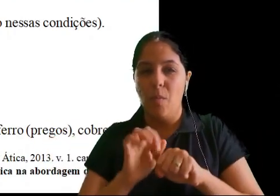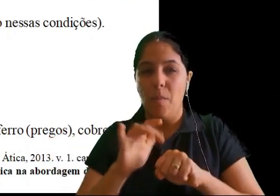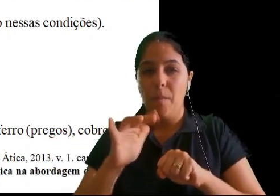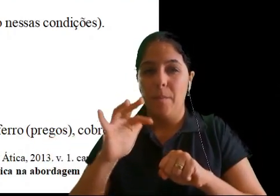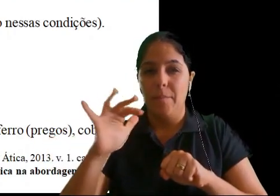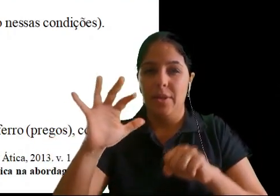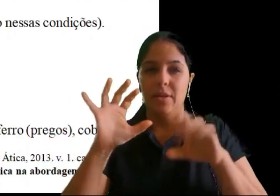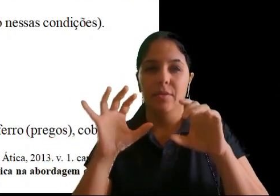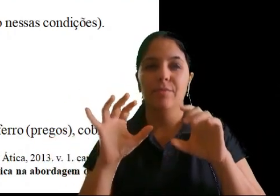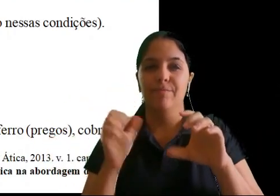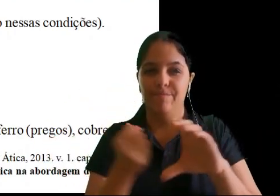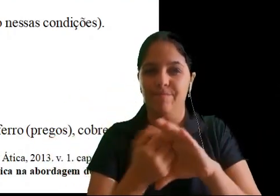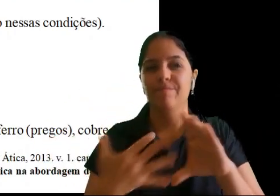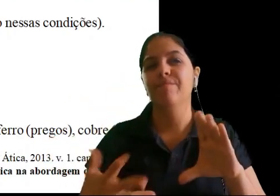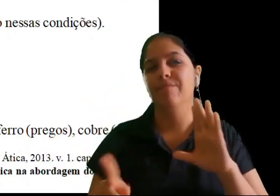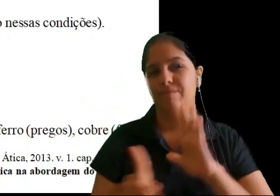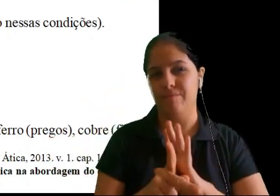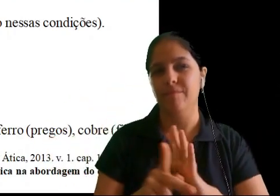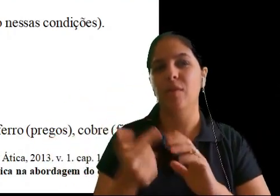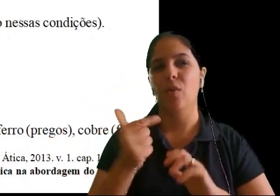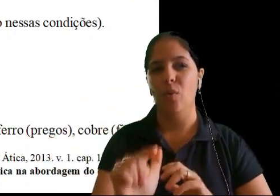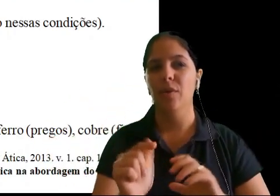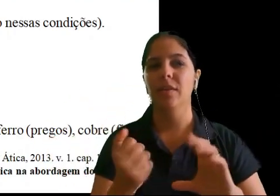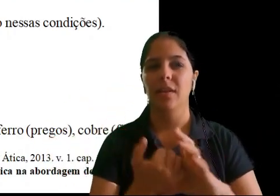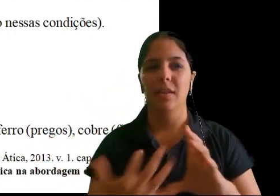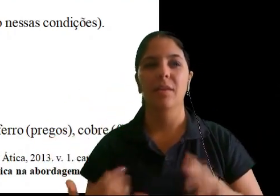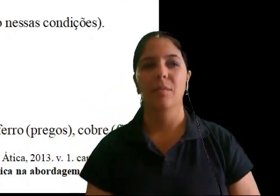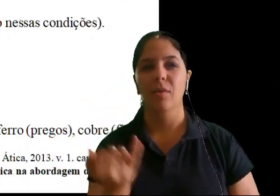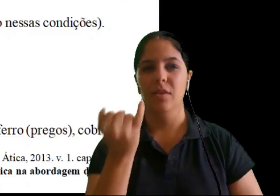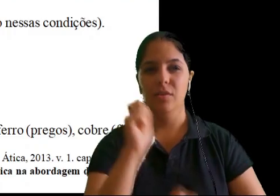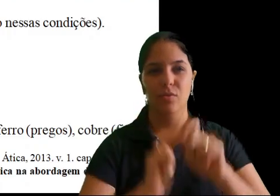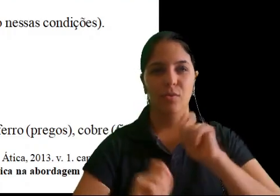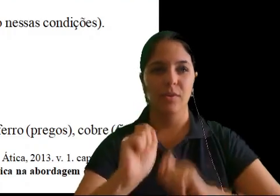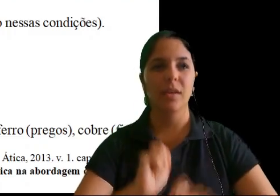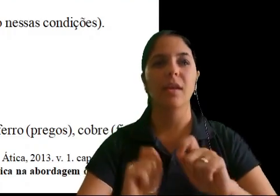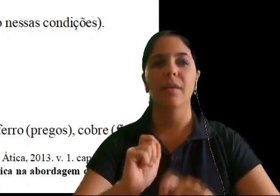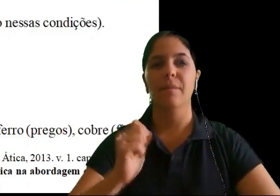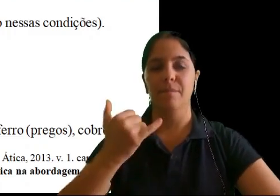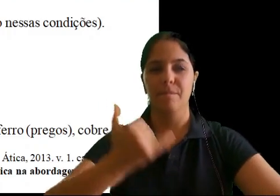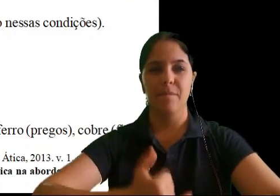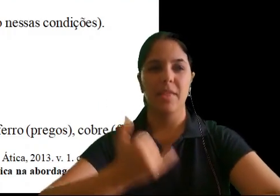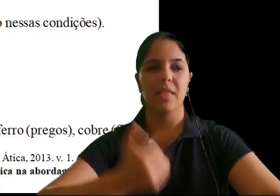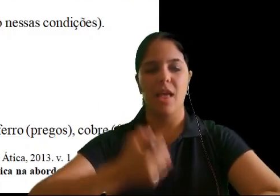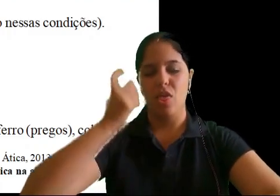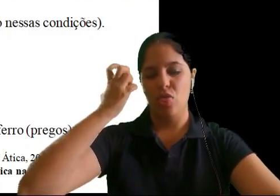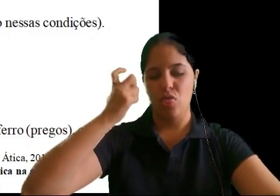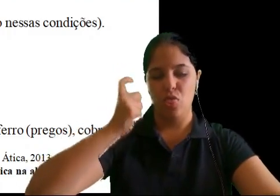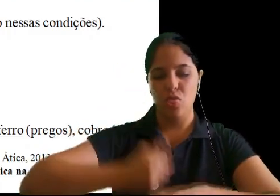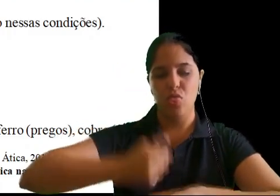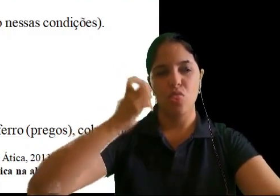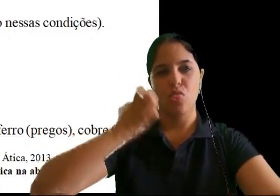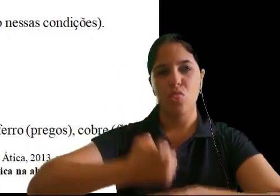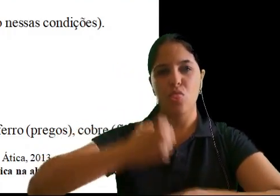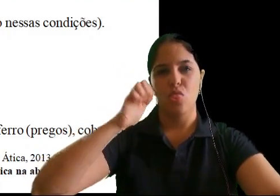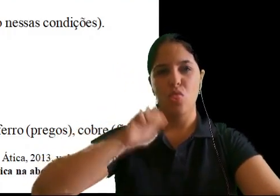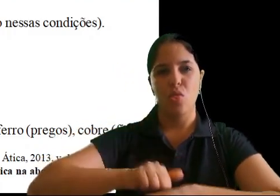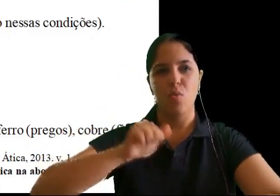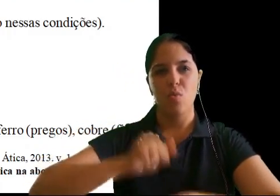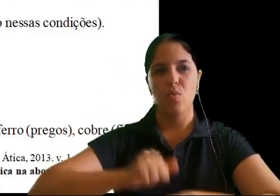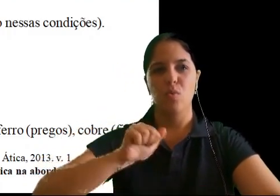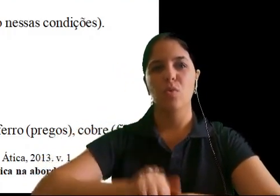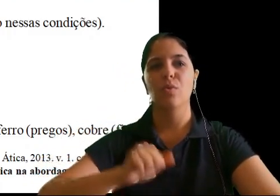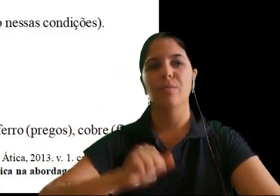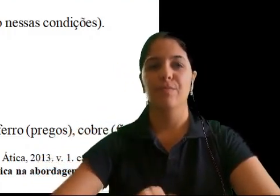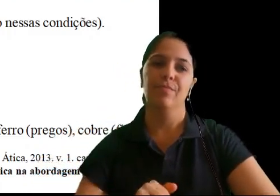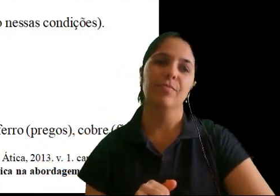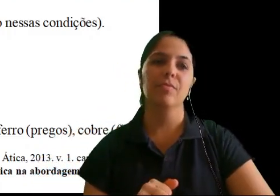brilho característico. Outra importante propriedade é que os metais são sólidos em condições